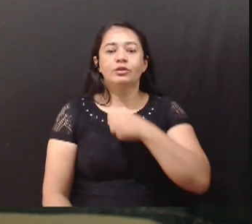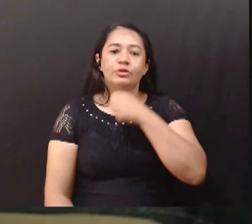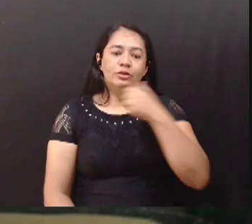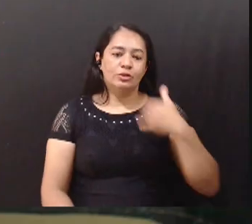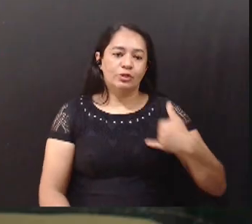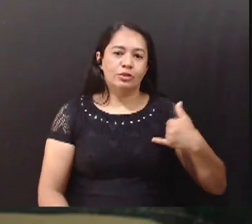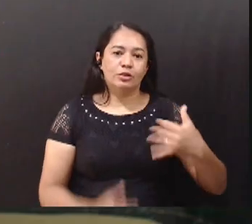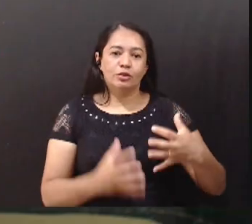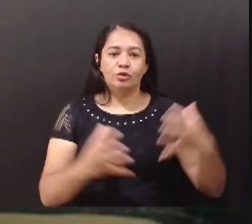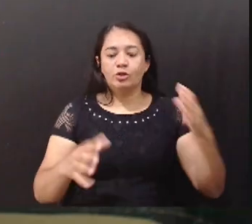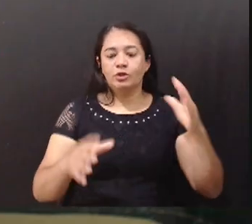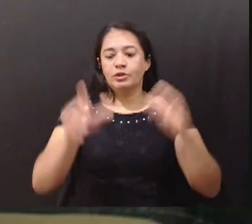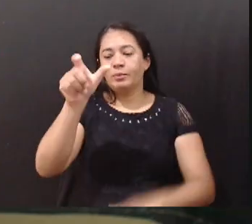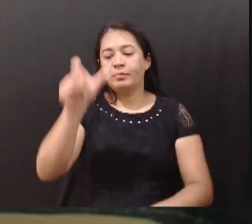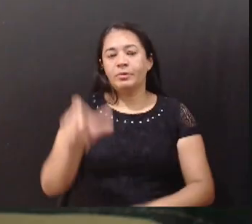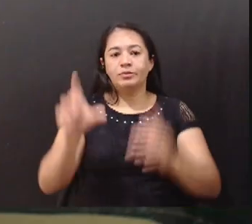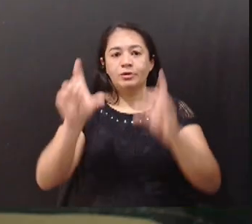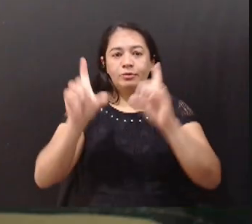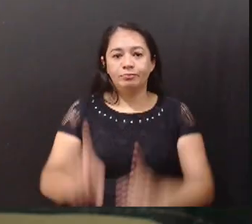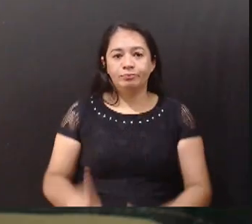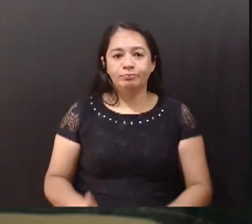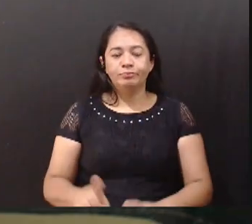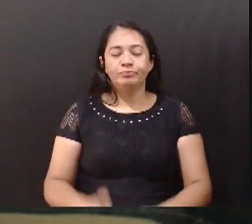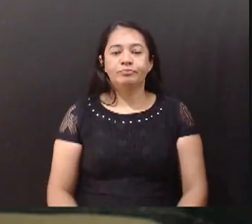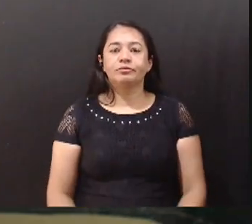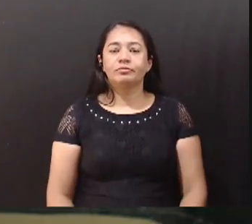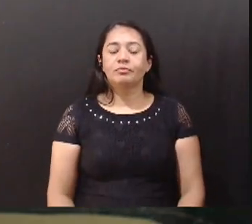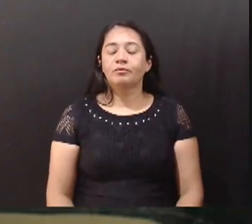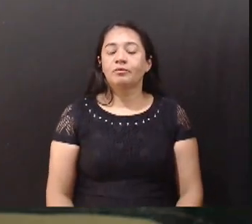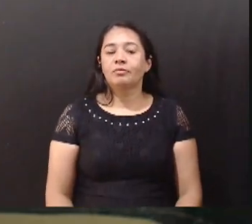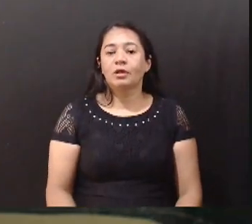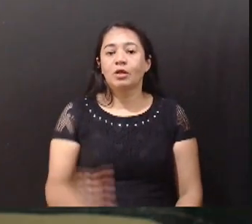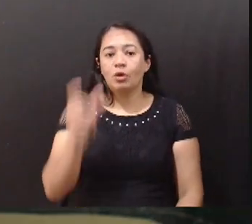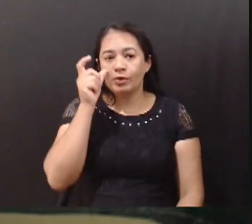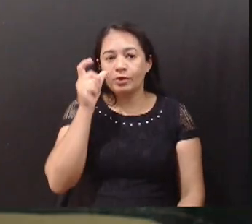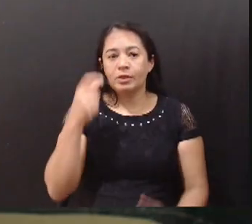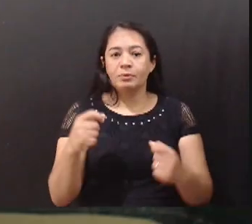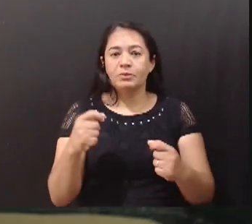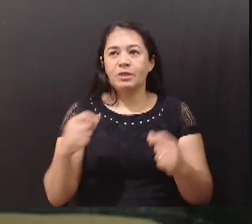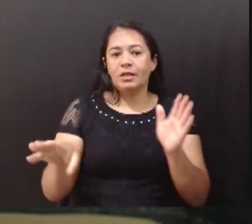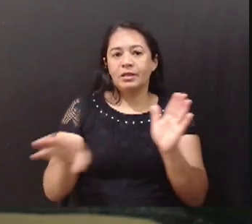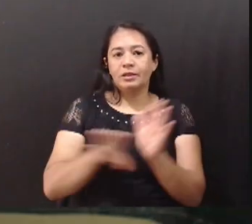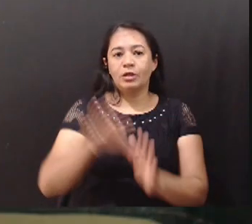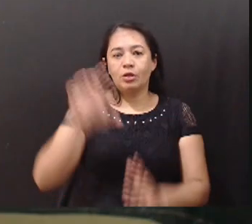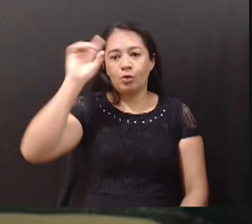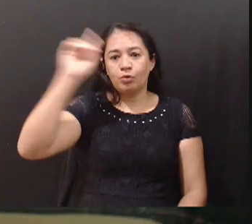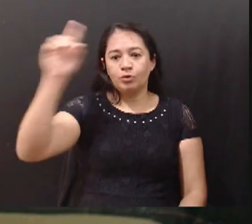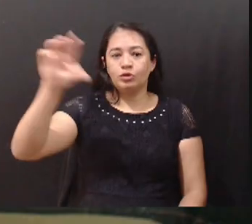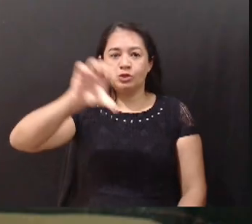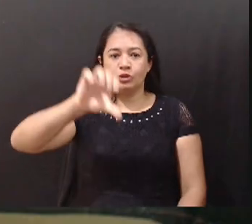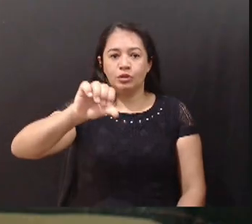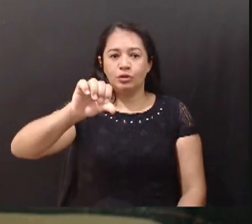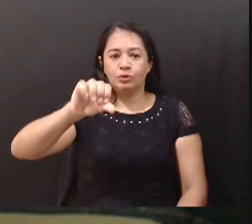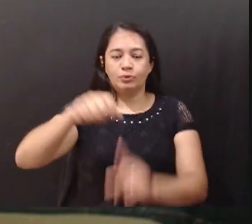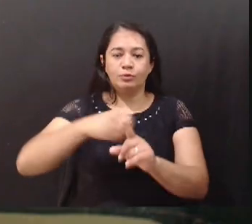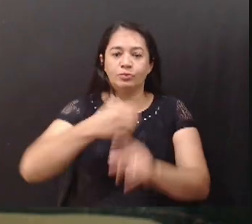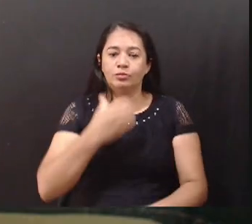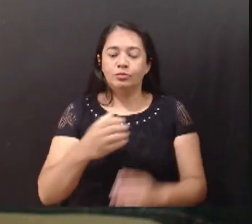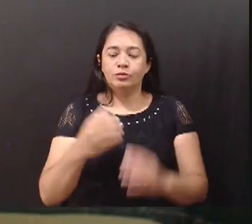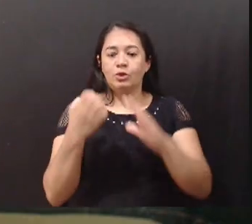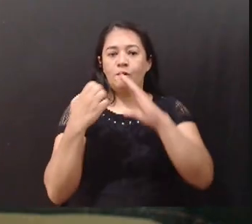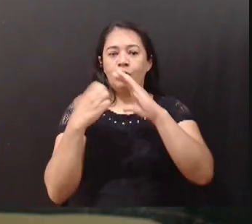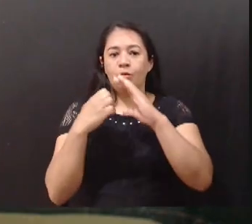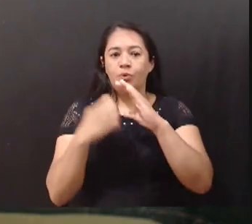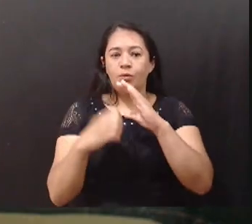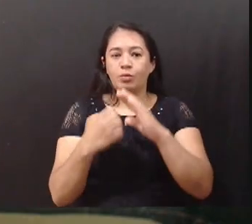população. A manifestação de interesse deve ser enviada até o dia 9 de dezembro por e-mail, com formulário e documentação jurídica